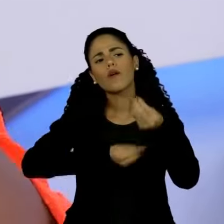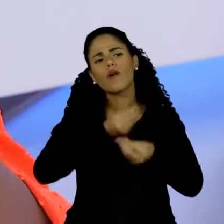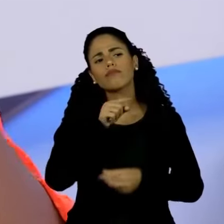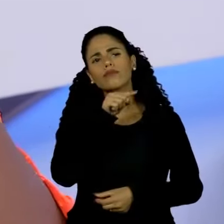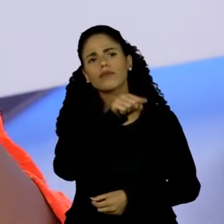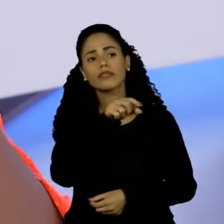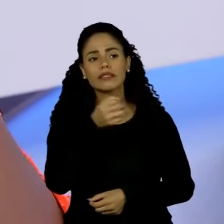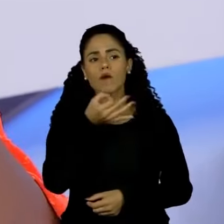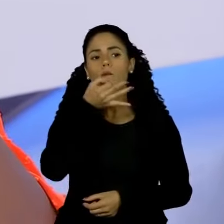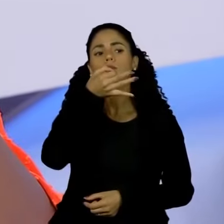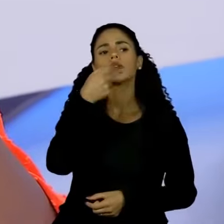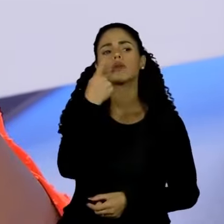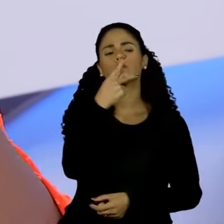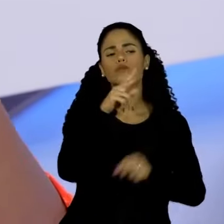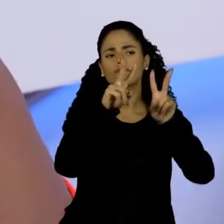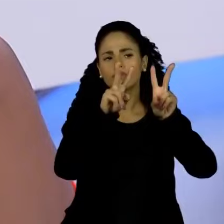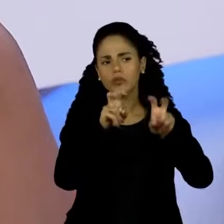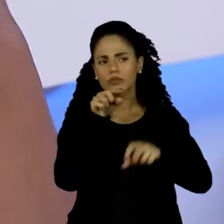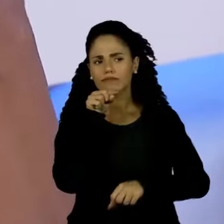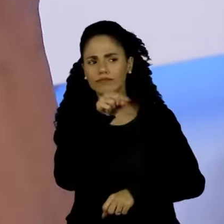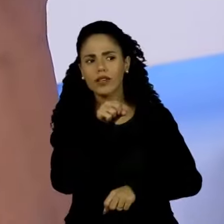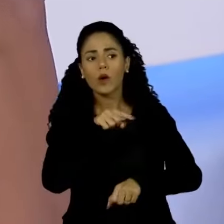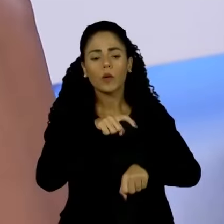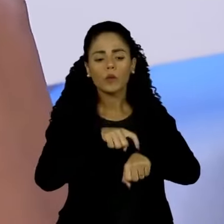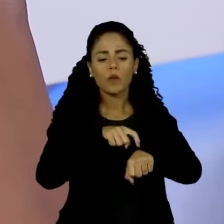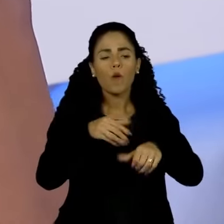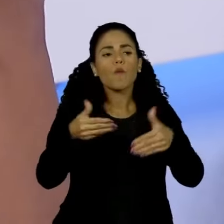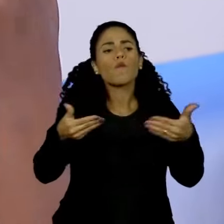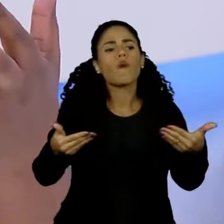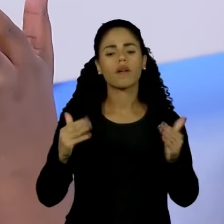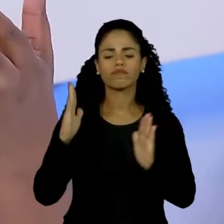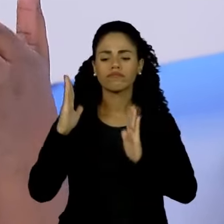esse comentário, eu queria saber de você, em que momento você era